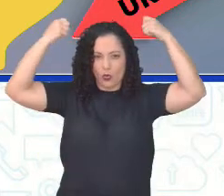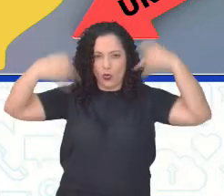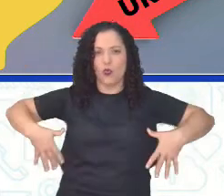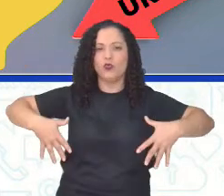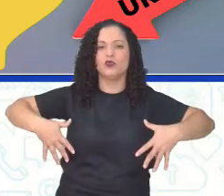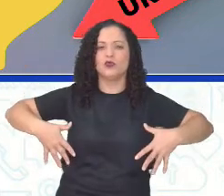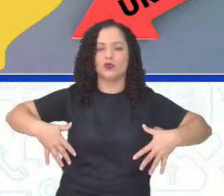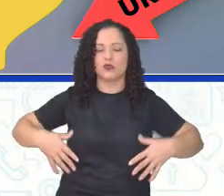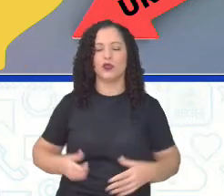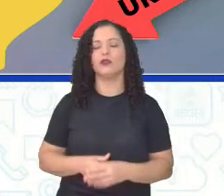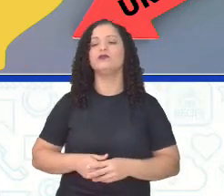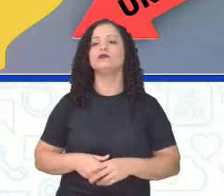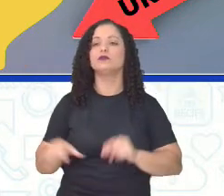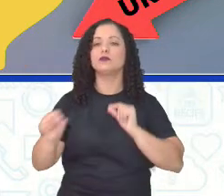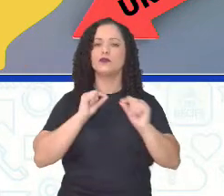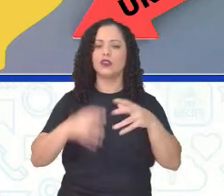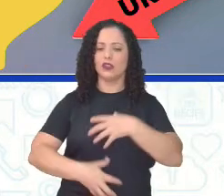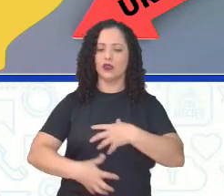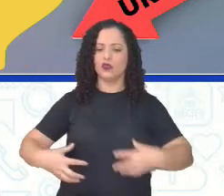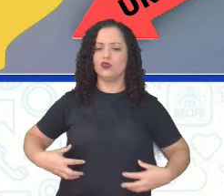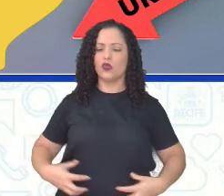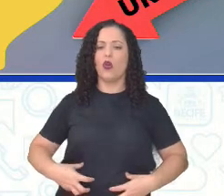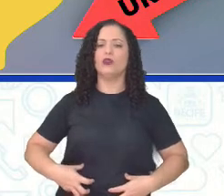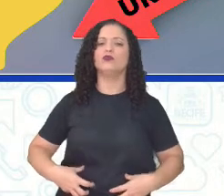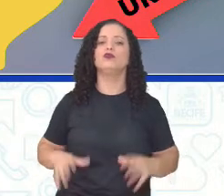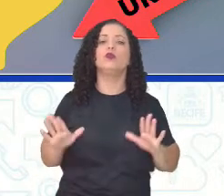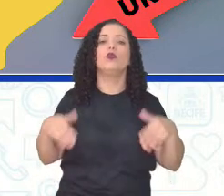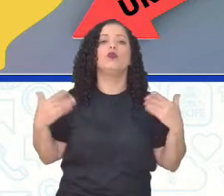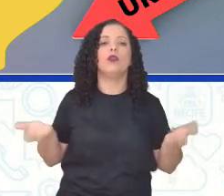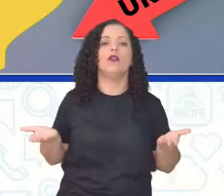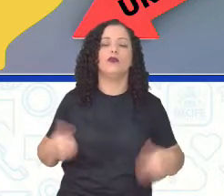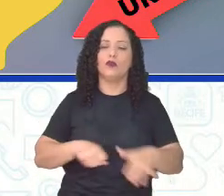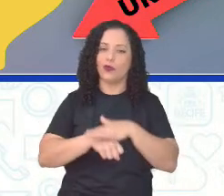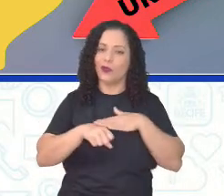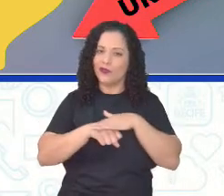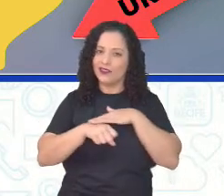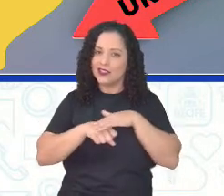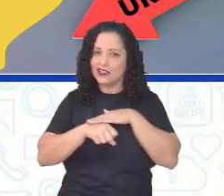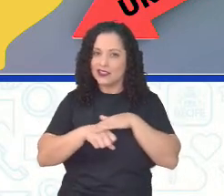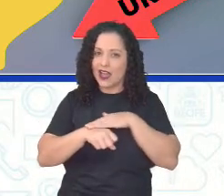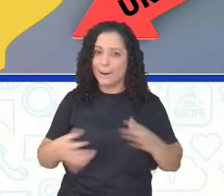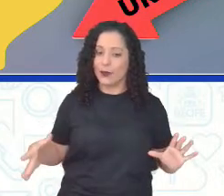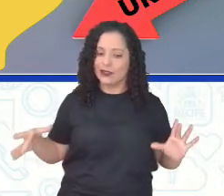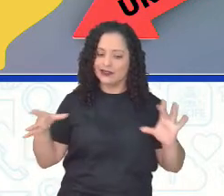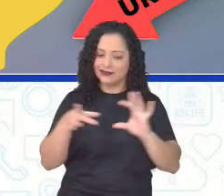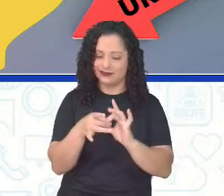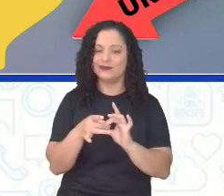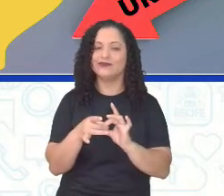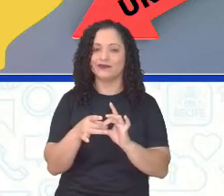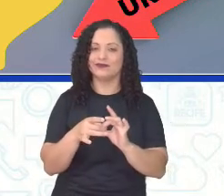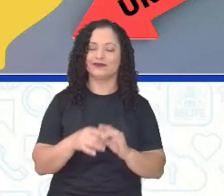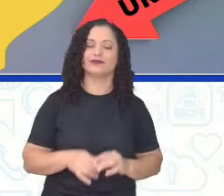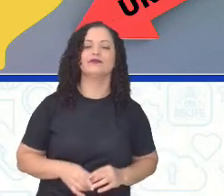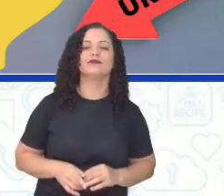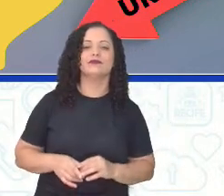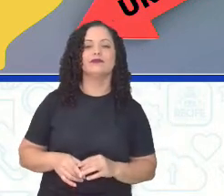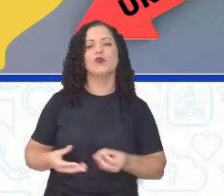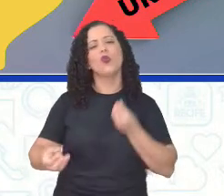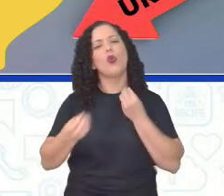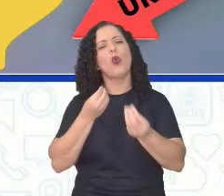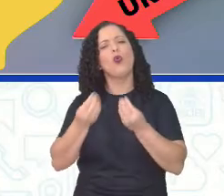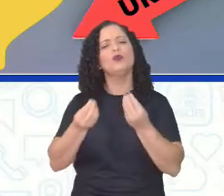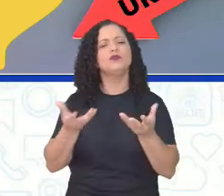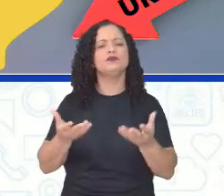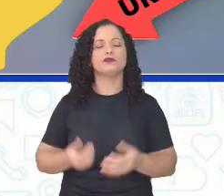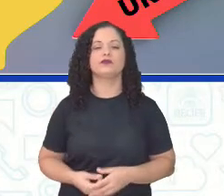o sistema excretor. Mas vamos conversar um pouquinho, porque eu disse que eles trabalham integrado. Então vamos ver como é que ele trabalha.